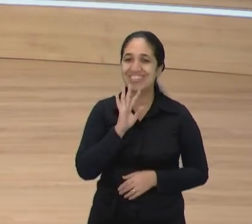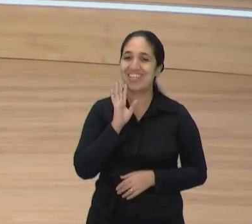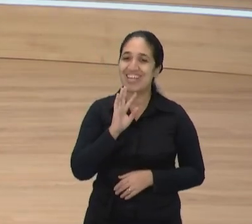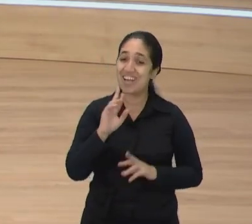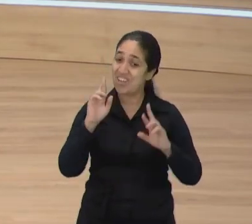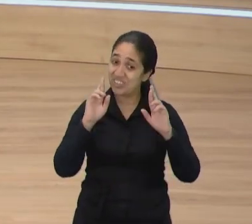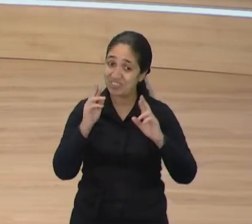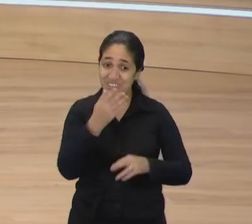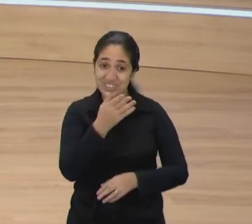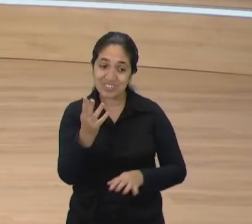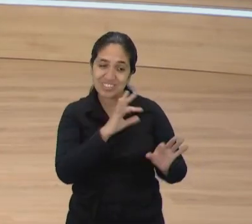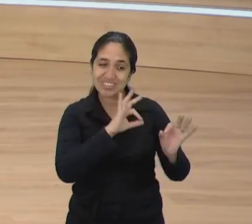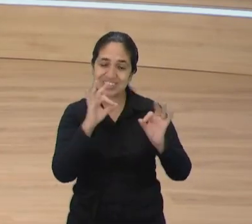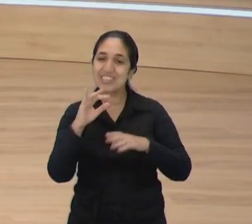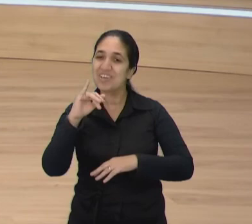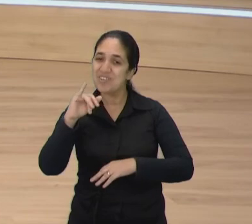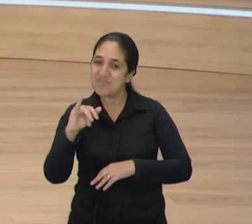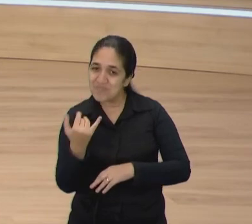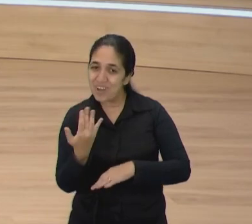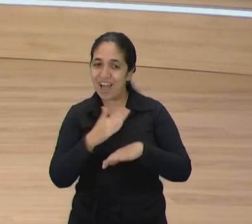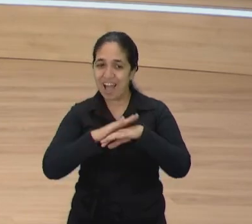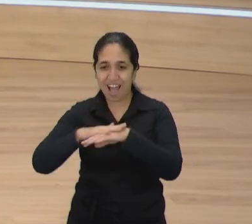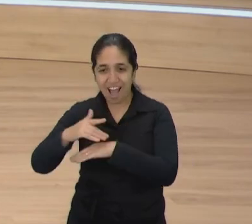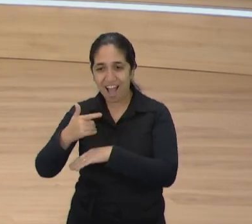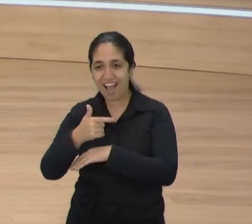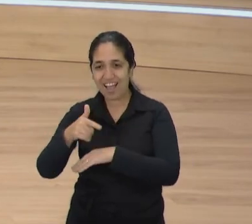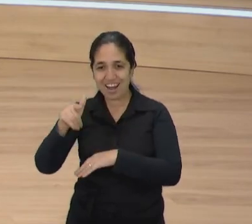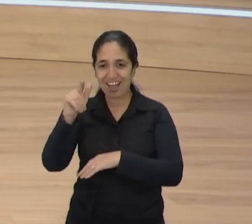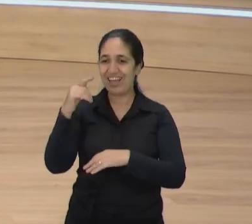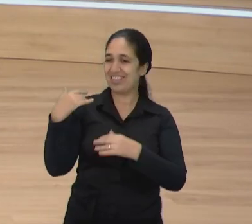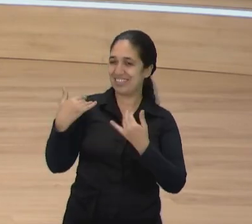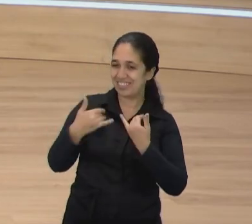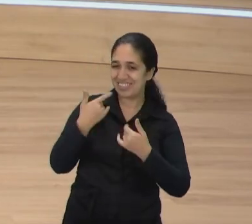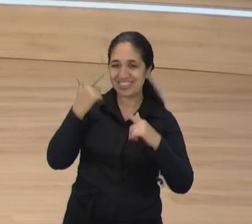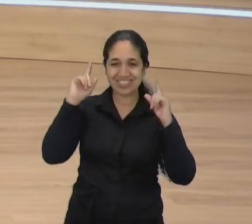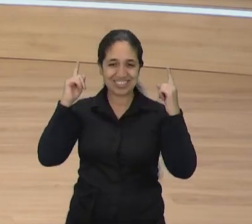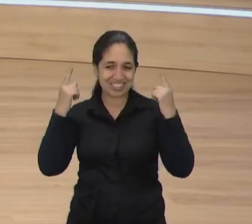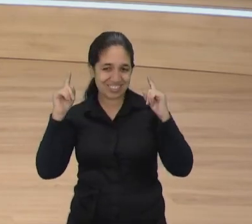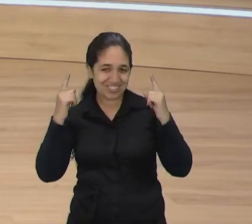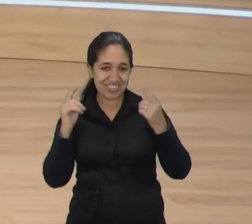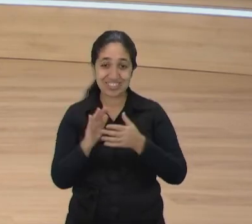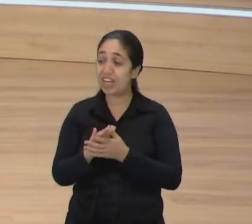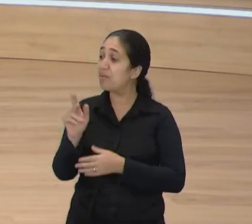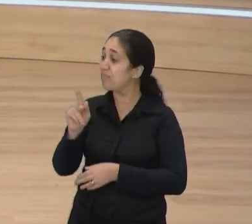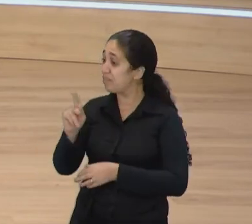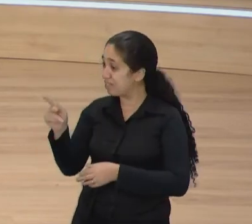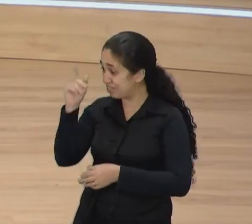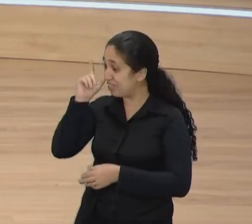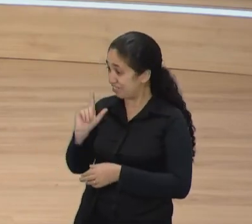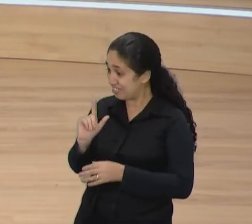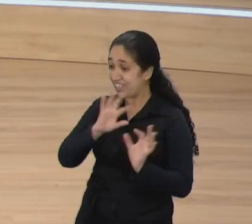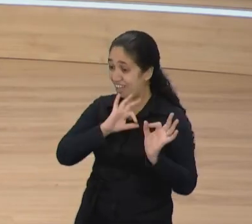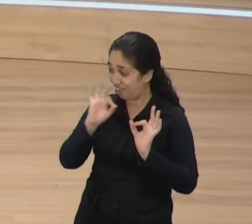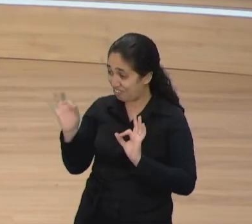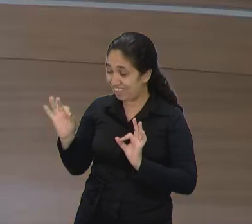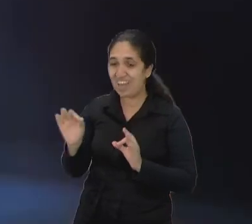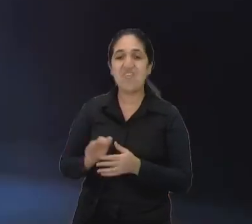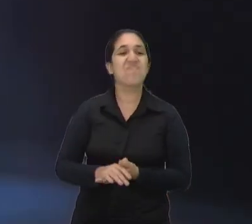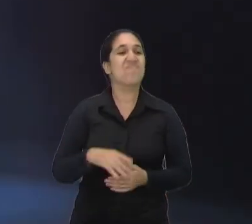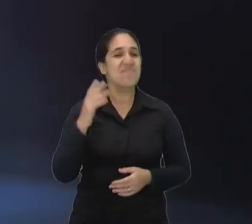Tenha aproveitado bastante, façam em casa e divirtam-se. Professora, conseguiu pegar a coreografia inteira?